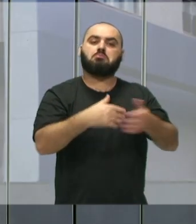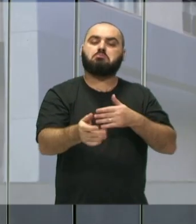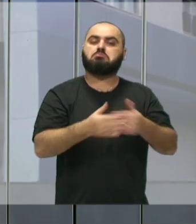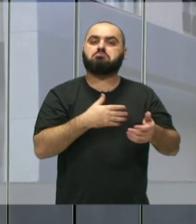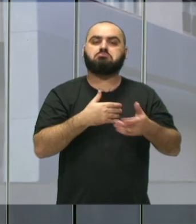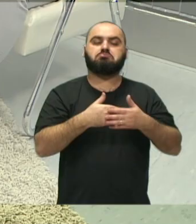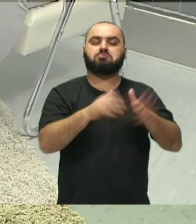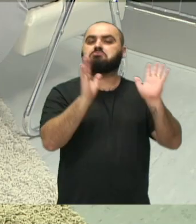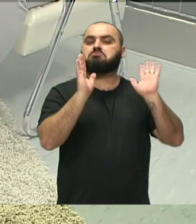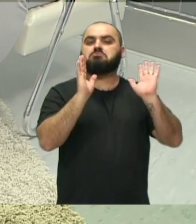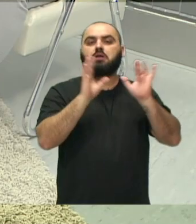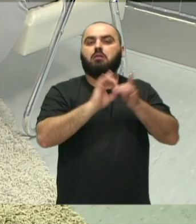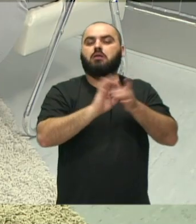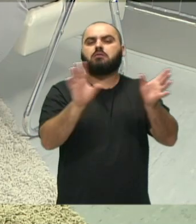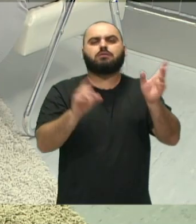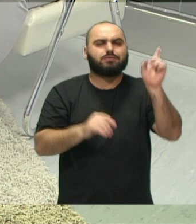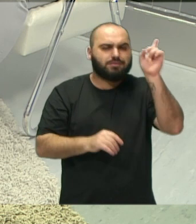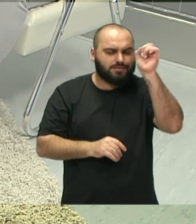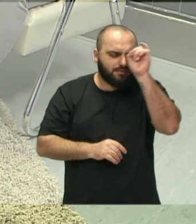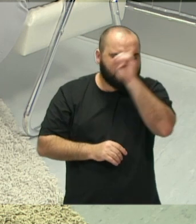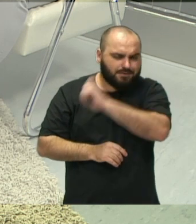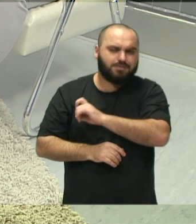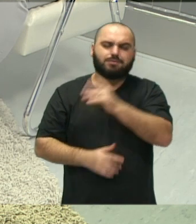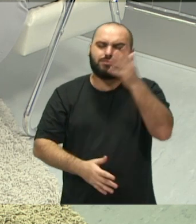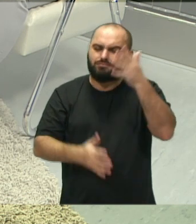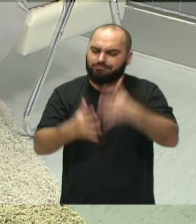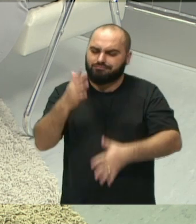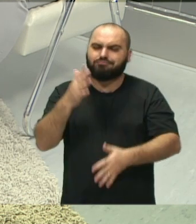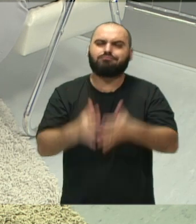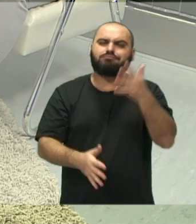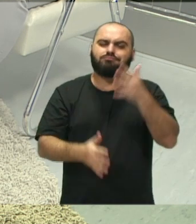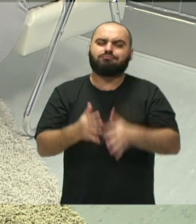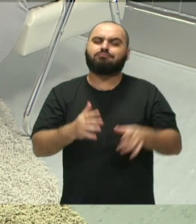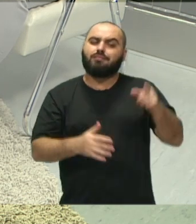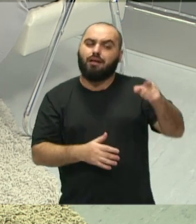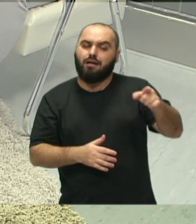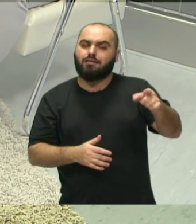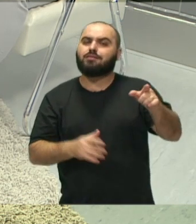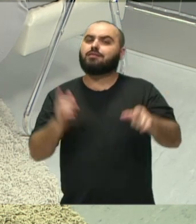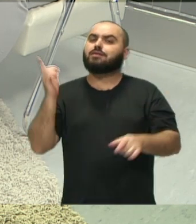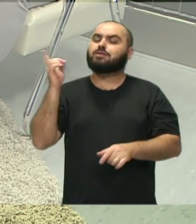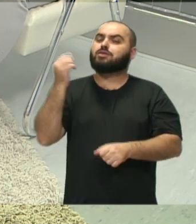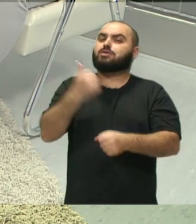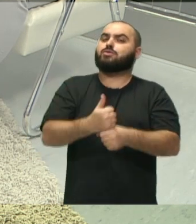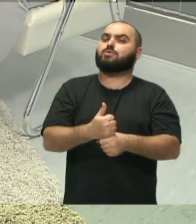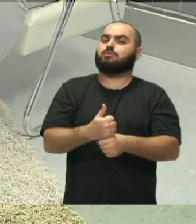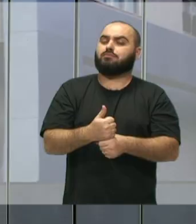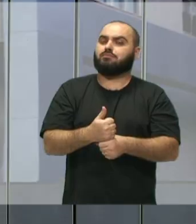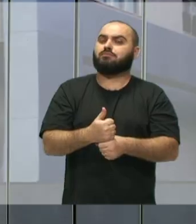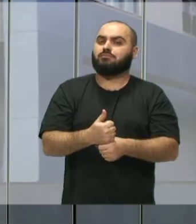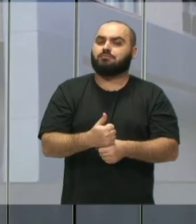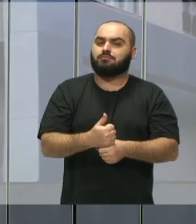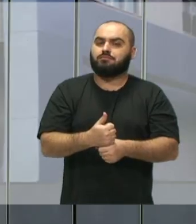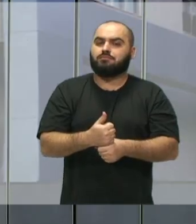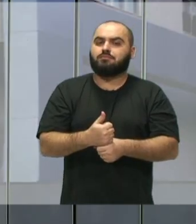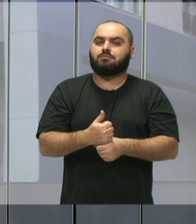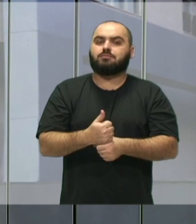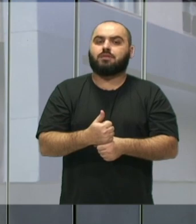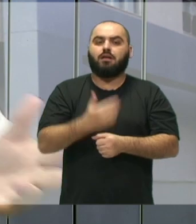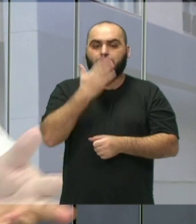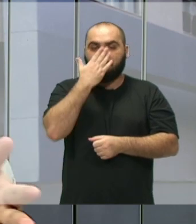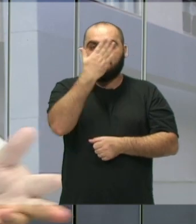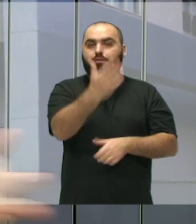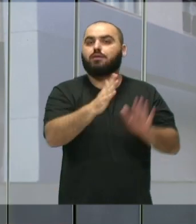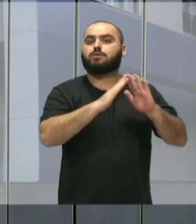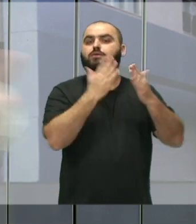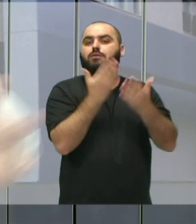expressão, fica muito complicado para esse gestor ir para frente de uma escola,